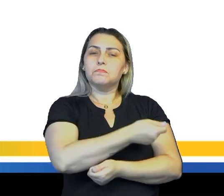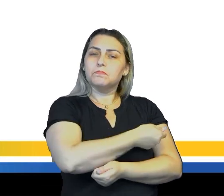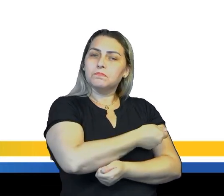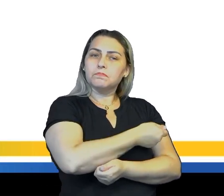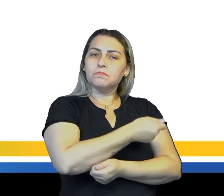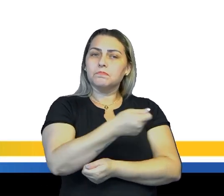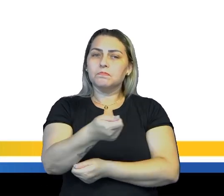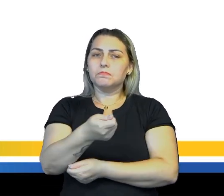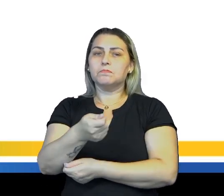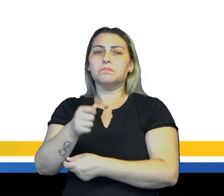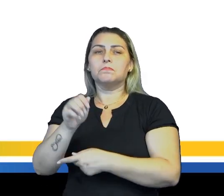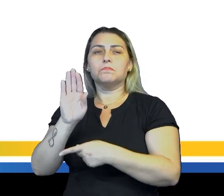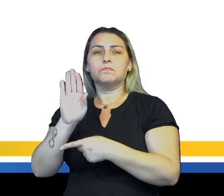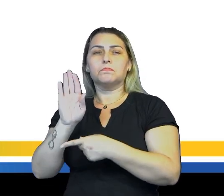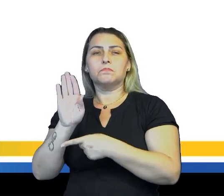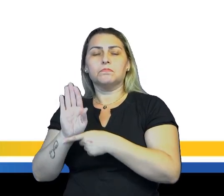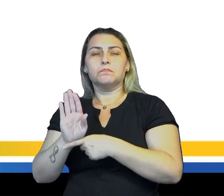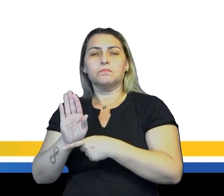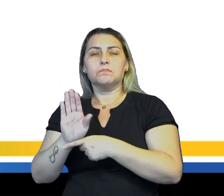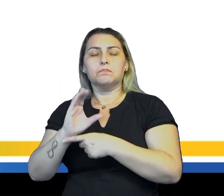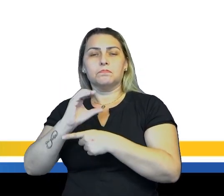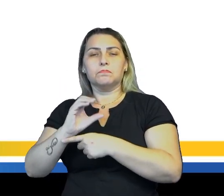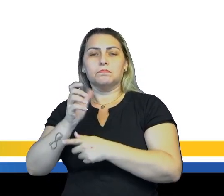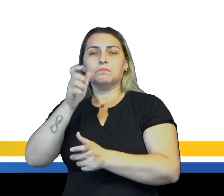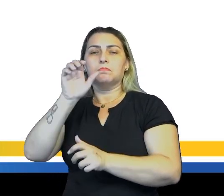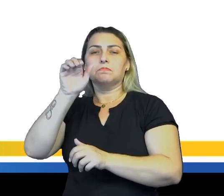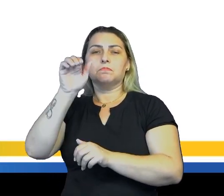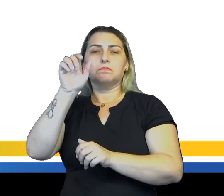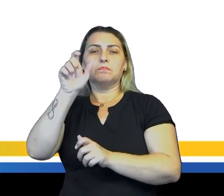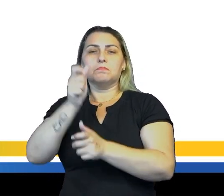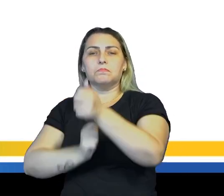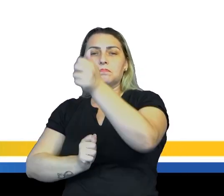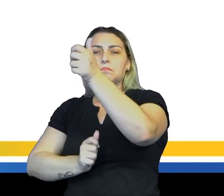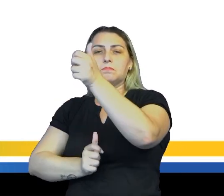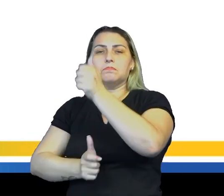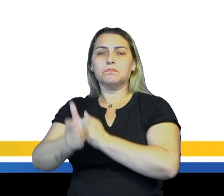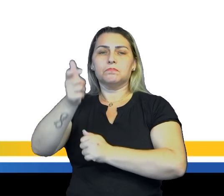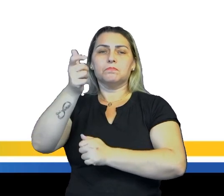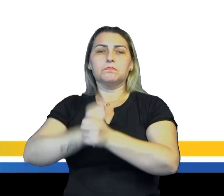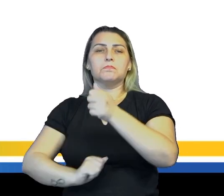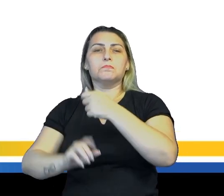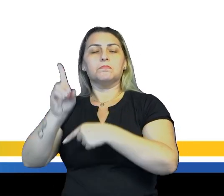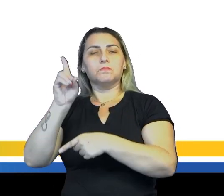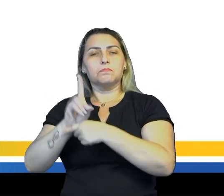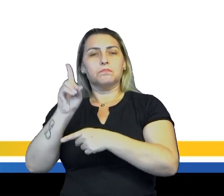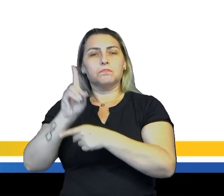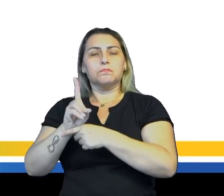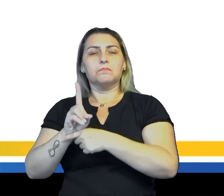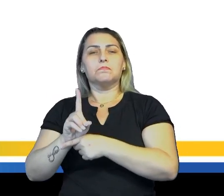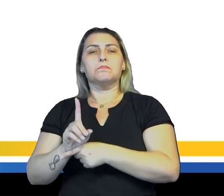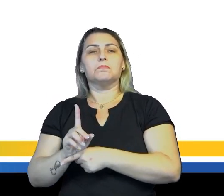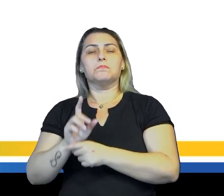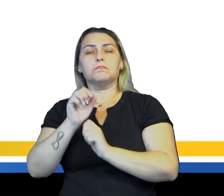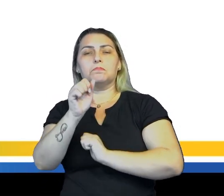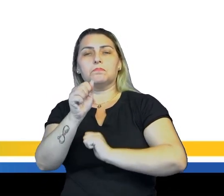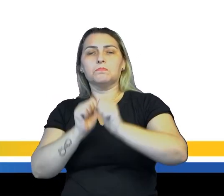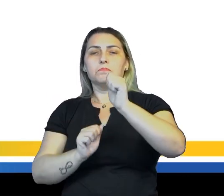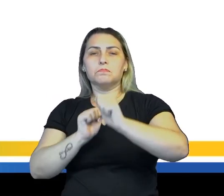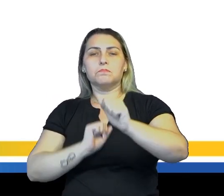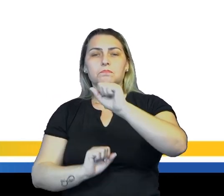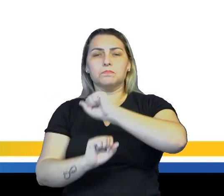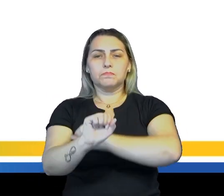flecha alternativa B lançamento de dardo alternativa c escalada e Alternativa de kickboxing